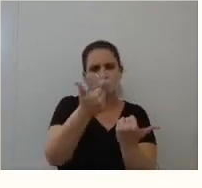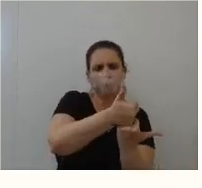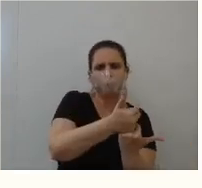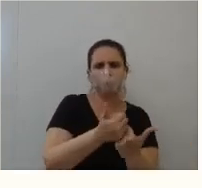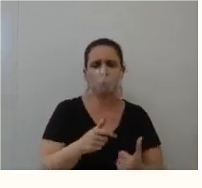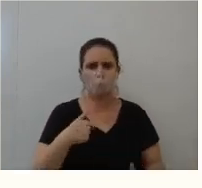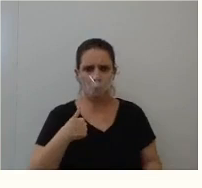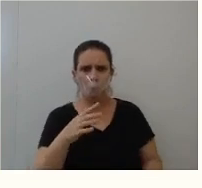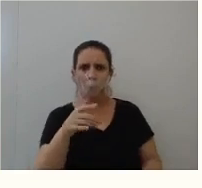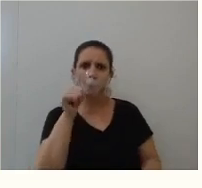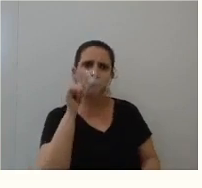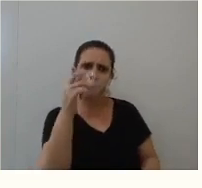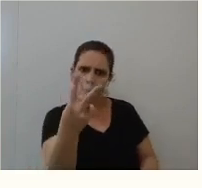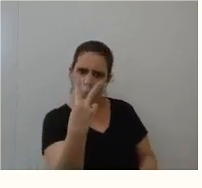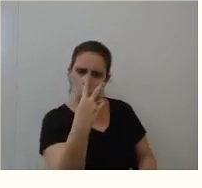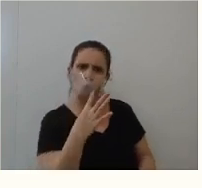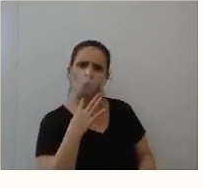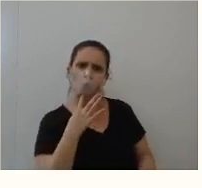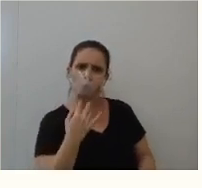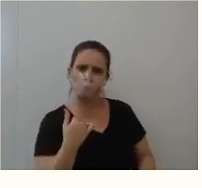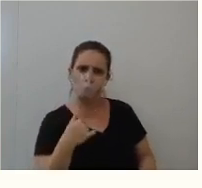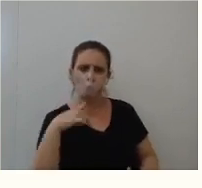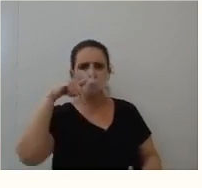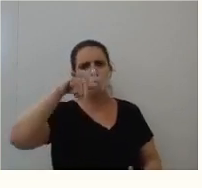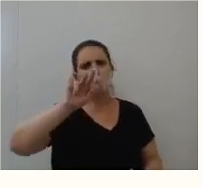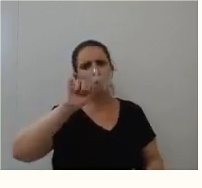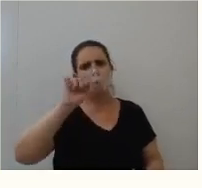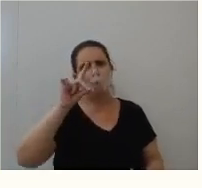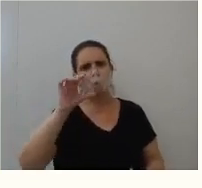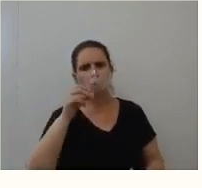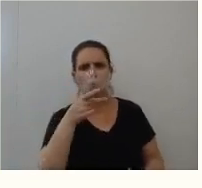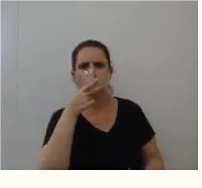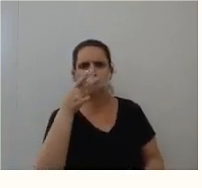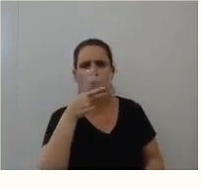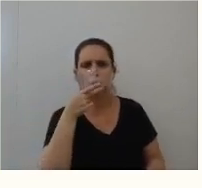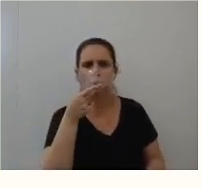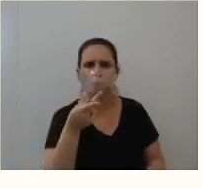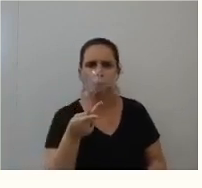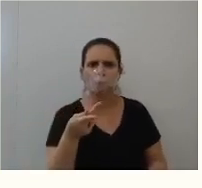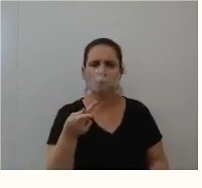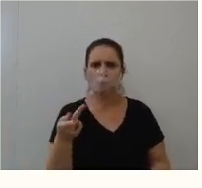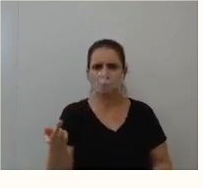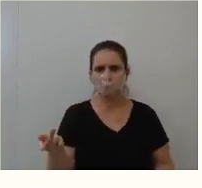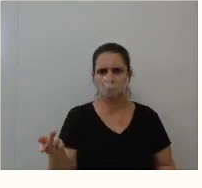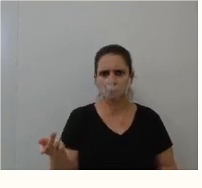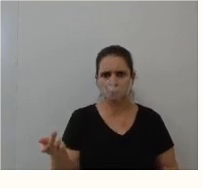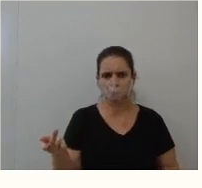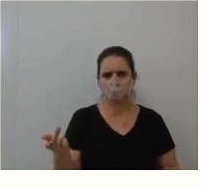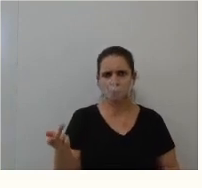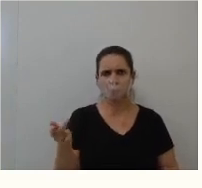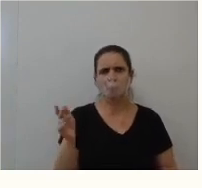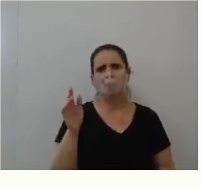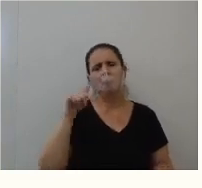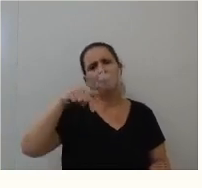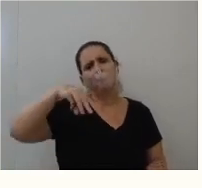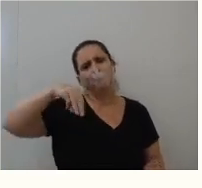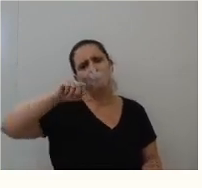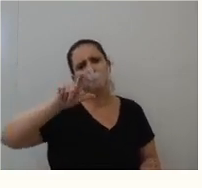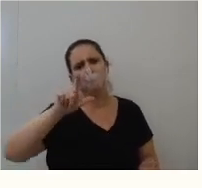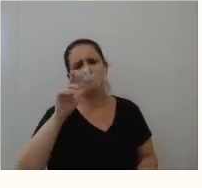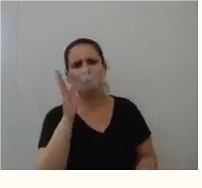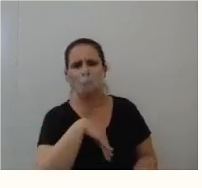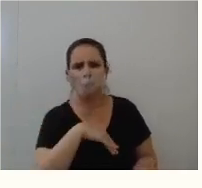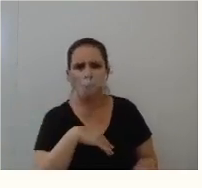ó. Ela me reconheceu quando lhe dirigi a palavra. A gente nunca usa esse mal, né? Com esse